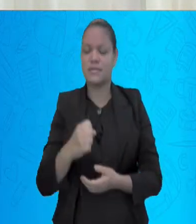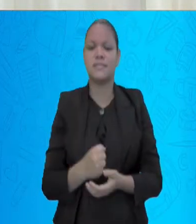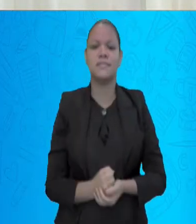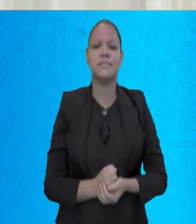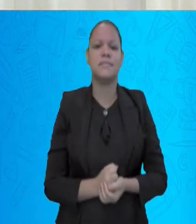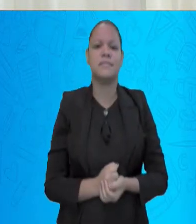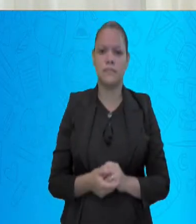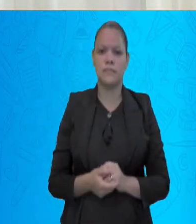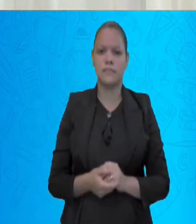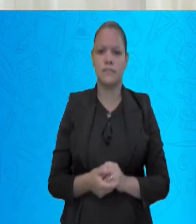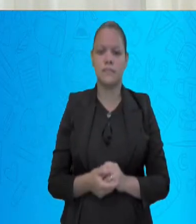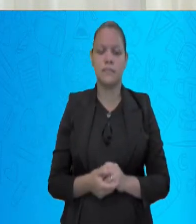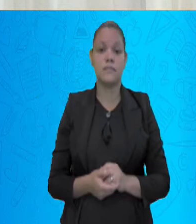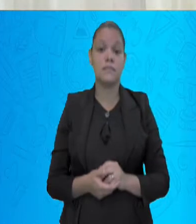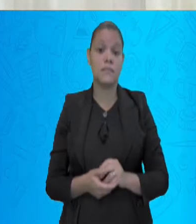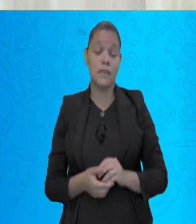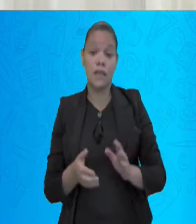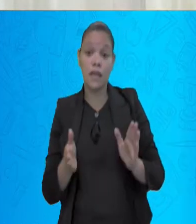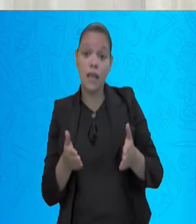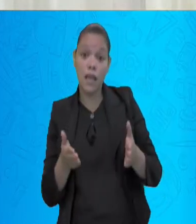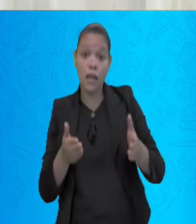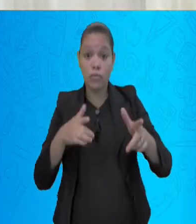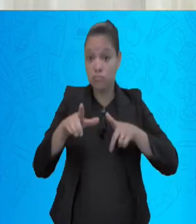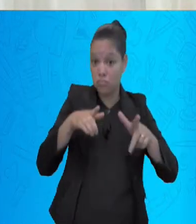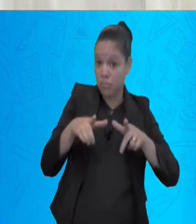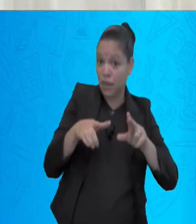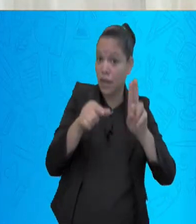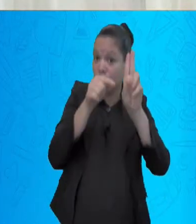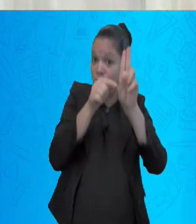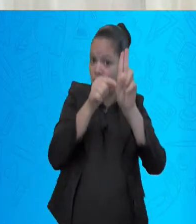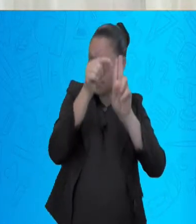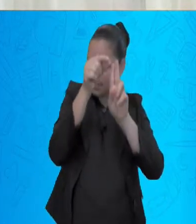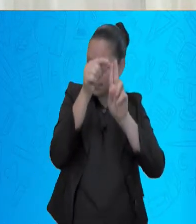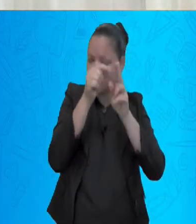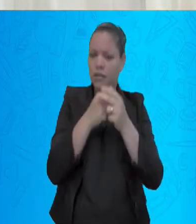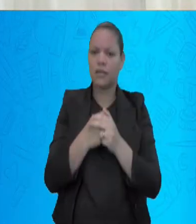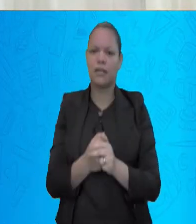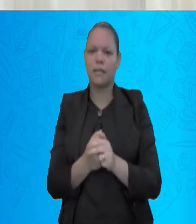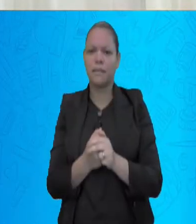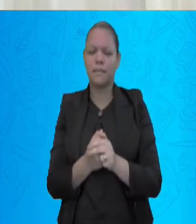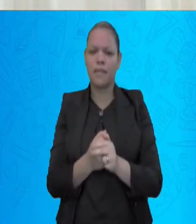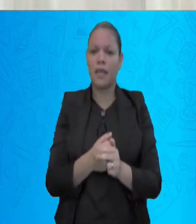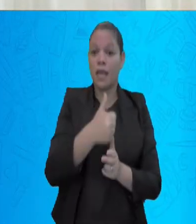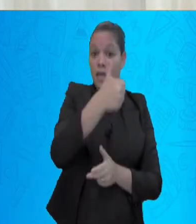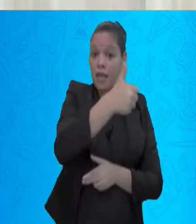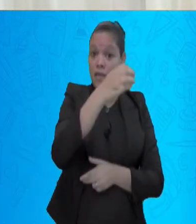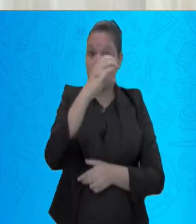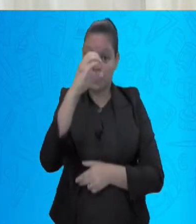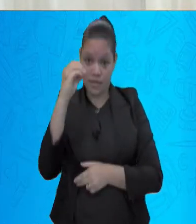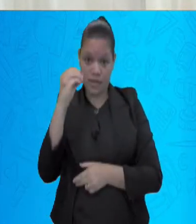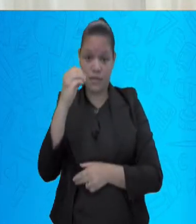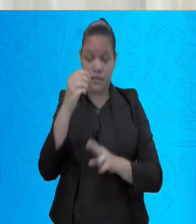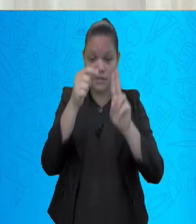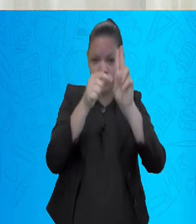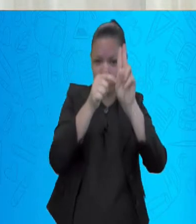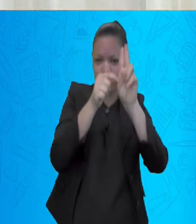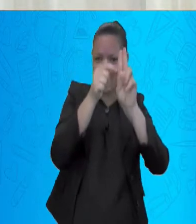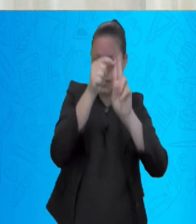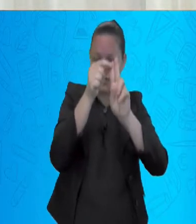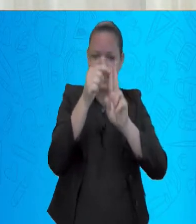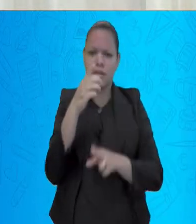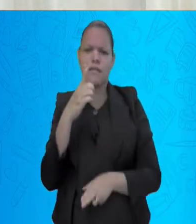dezena. Tá? Agora, nós vamos trabalhar com a dezena. Então, a cada 10 dezenas, eu vou ter